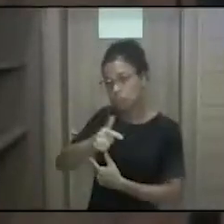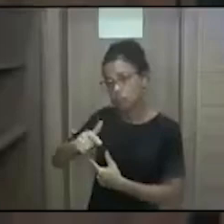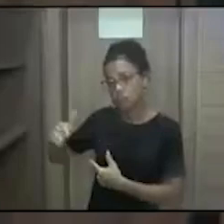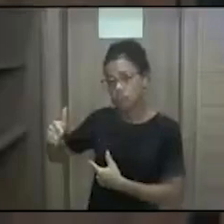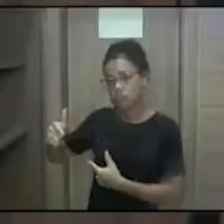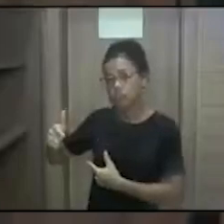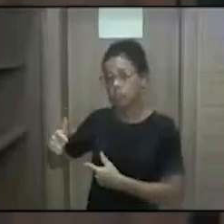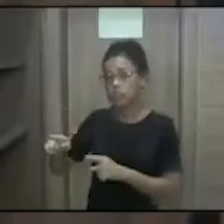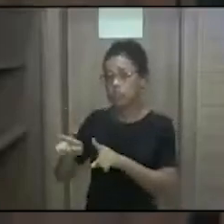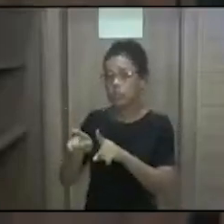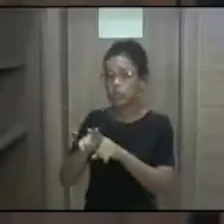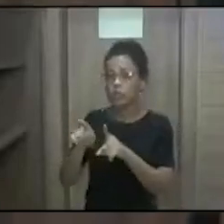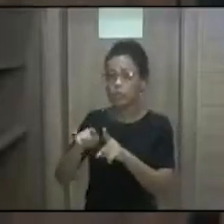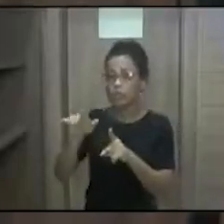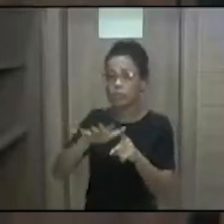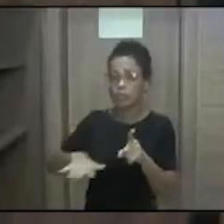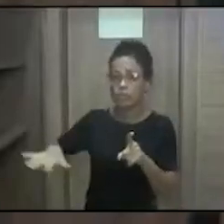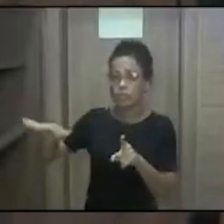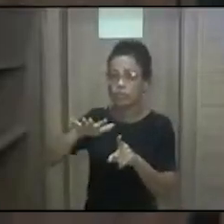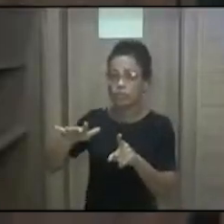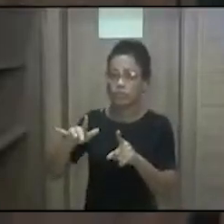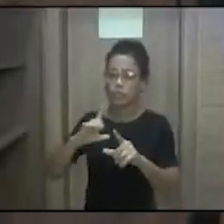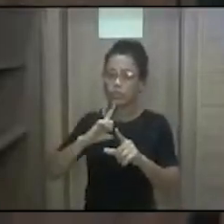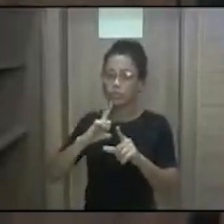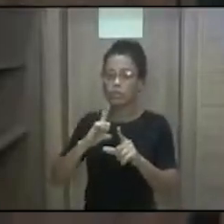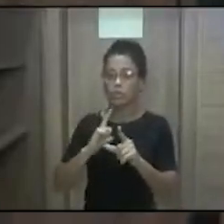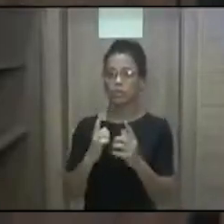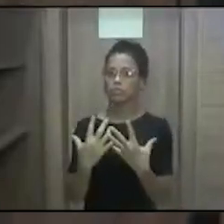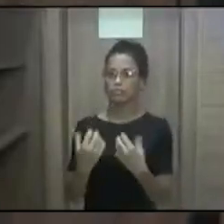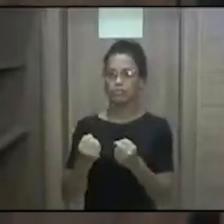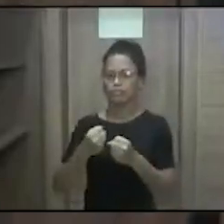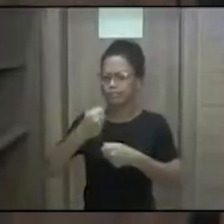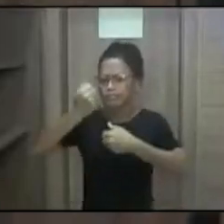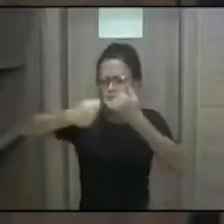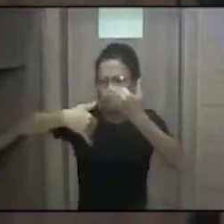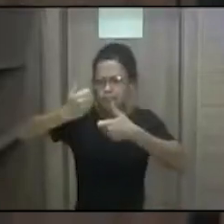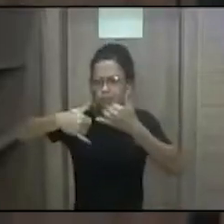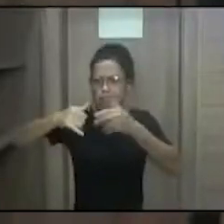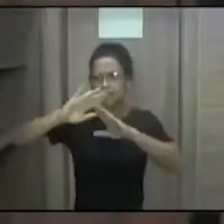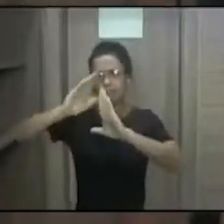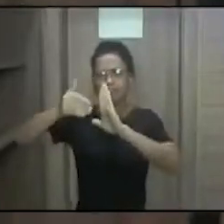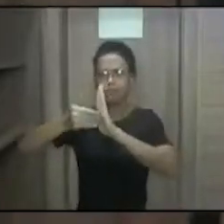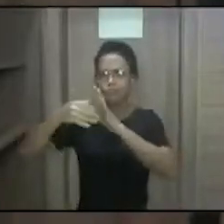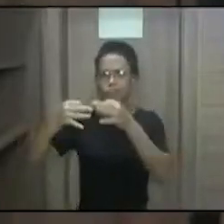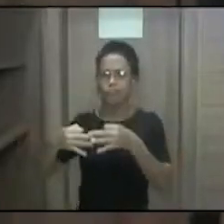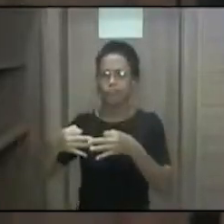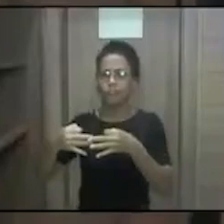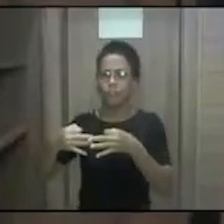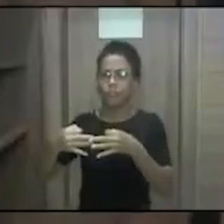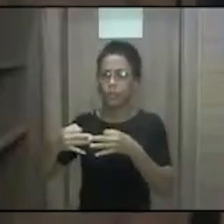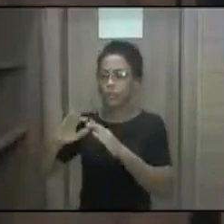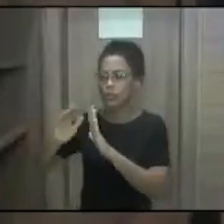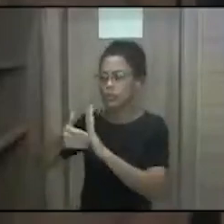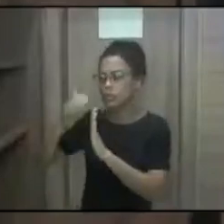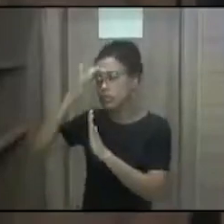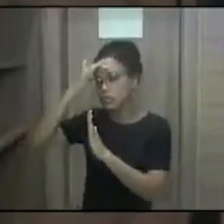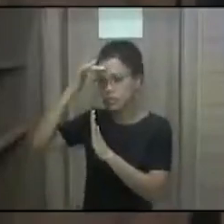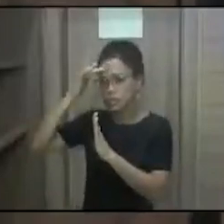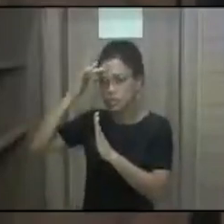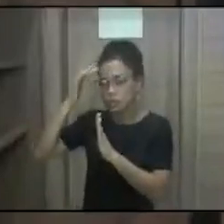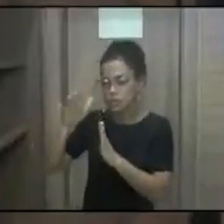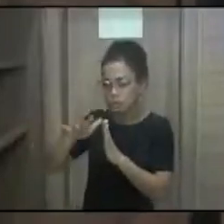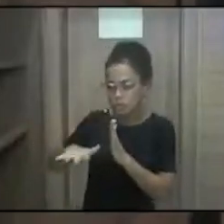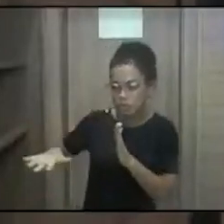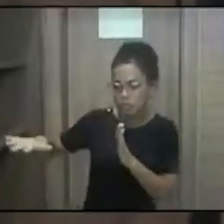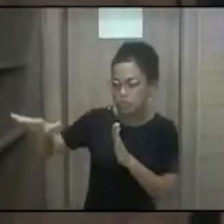mercado, né, que também precisam ser considerados na complexidade da análise. E a gente destaca algumas iniciativas